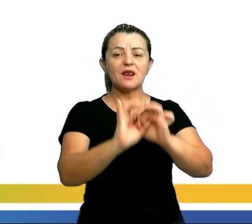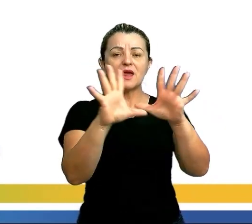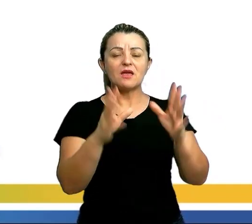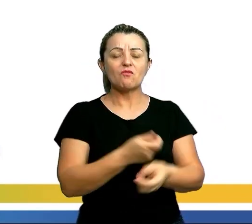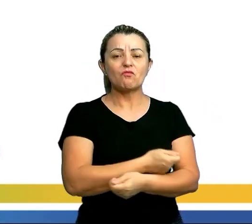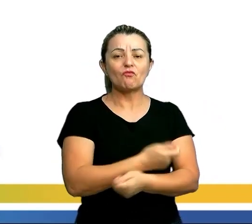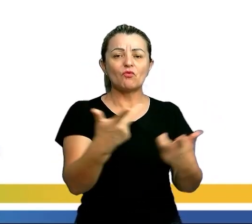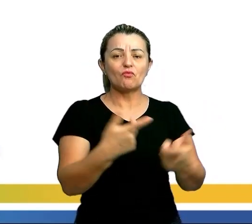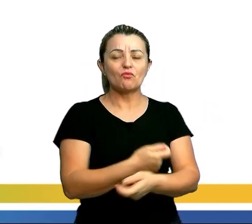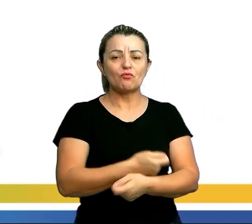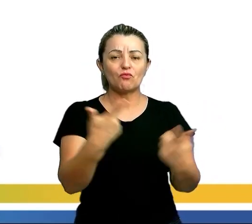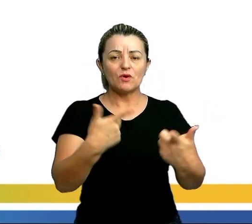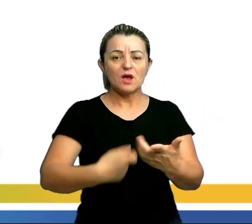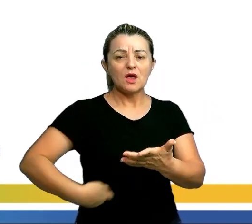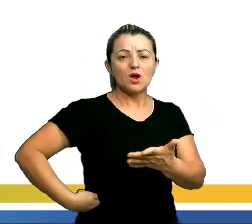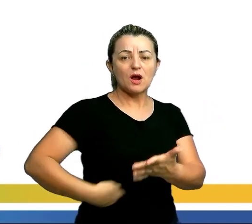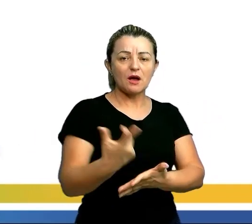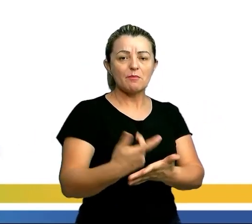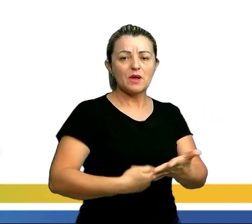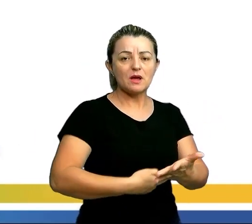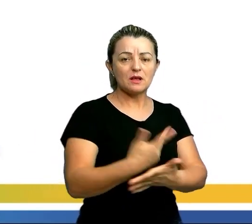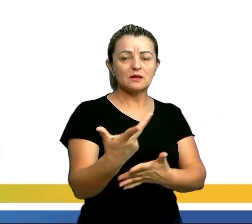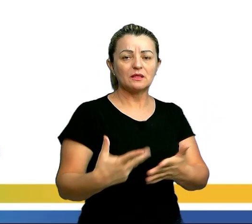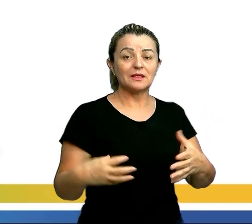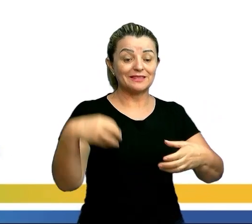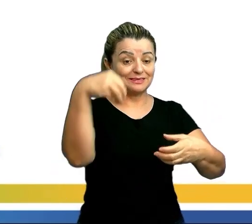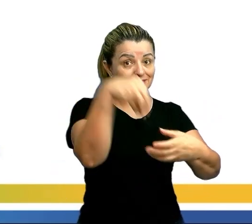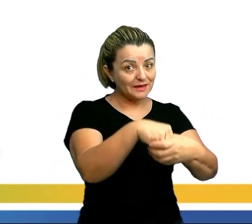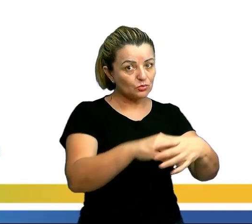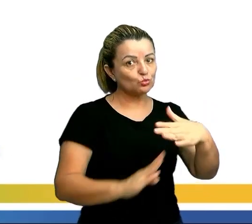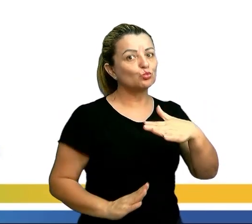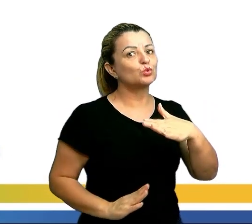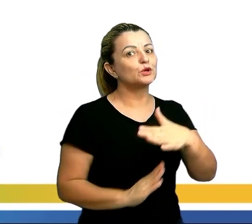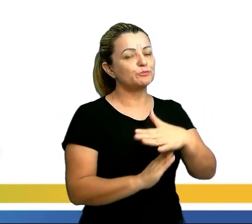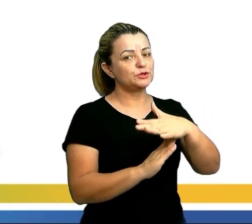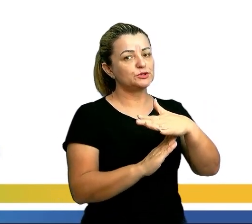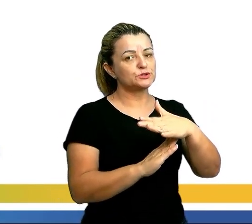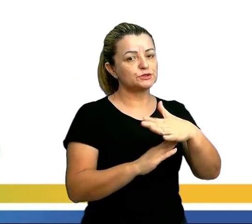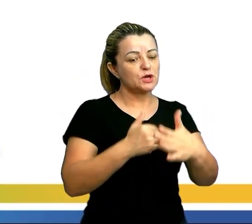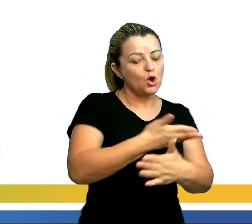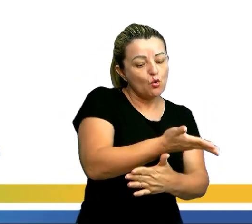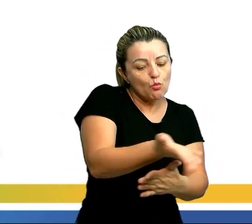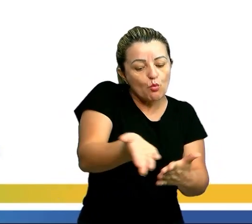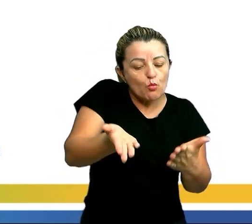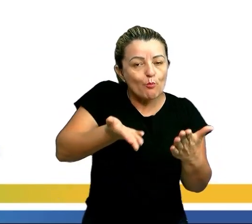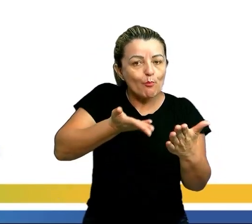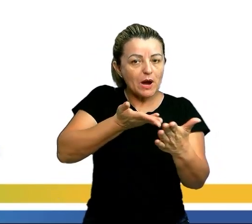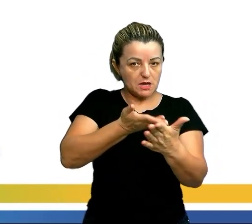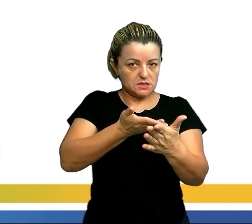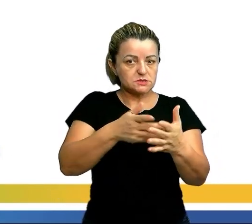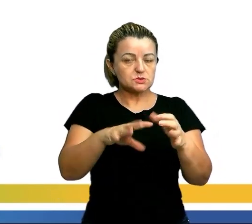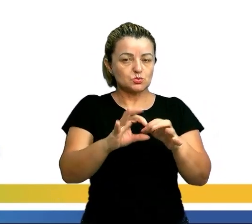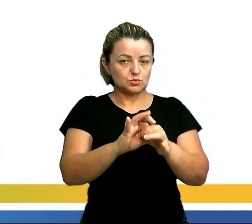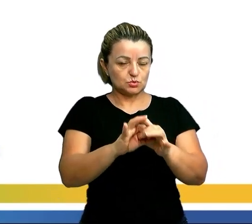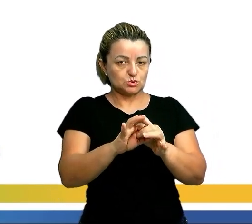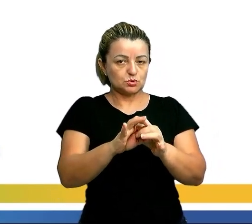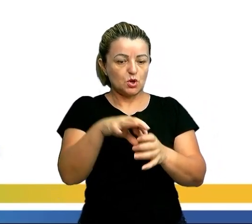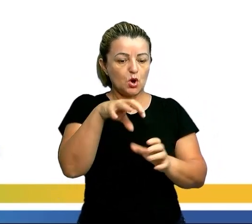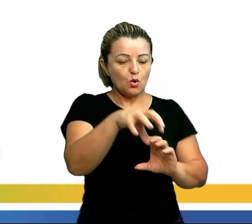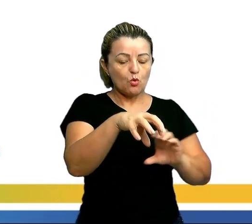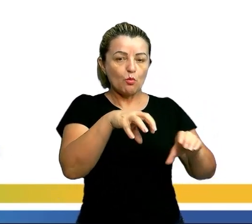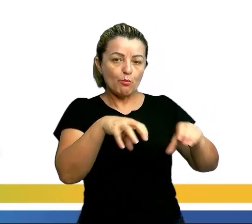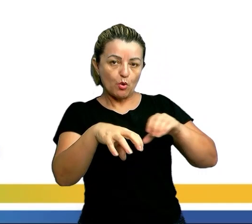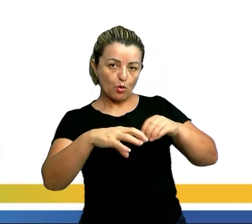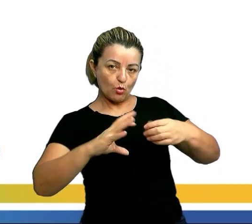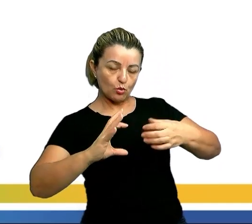de mercadorias e capitais dentro dos limites do bloco, ou seja, entre os países signatários. Os blocos econômicos